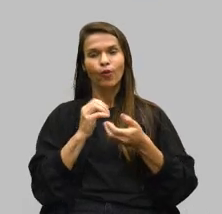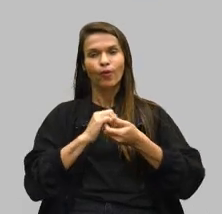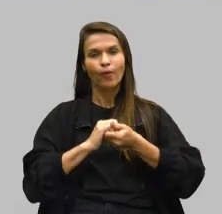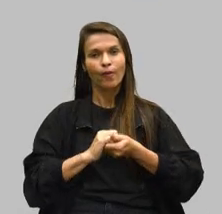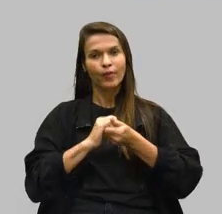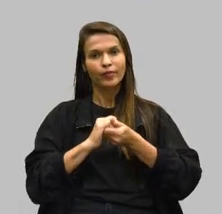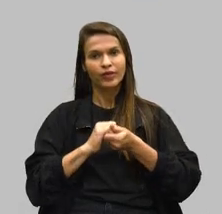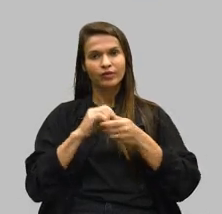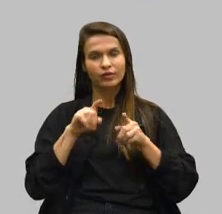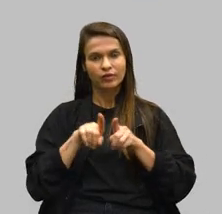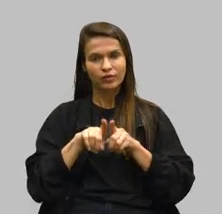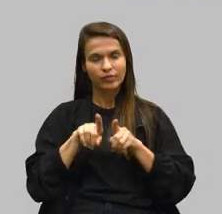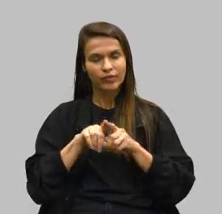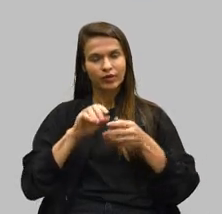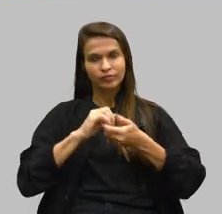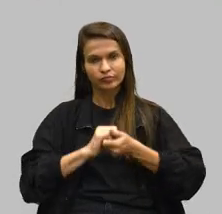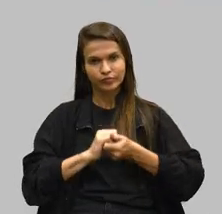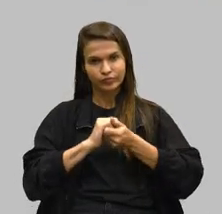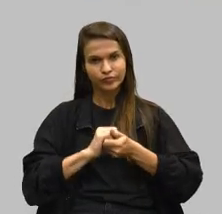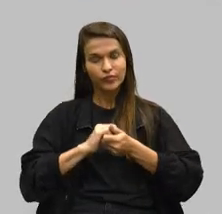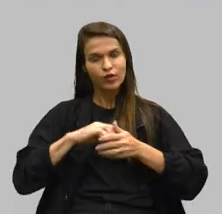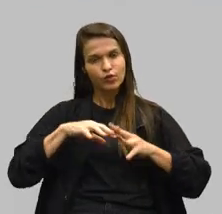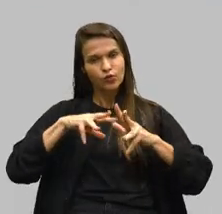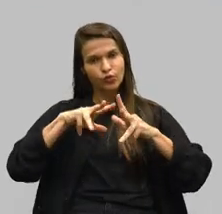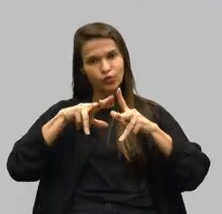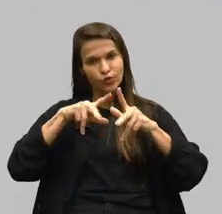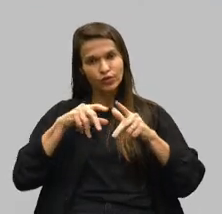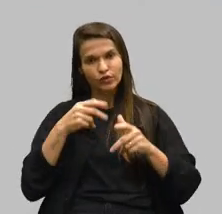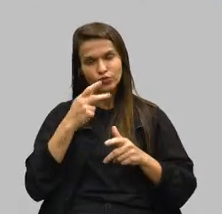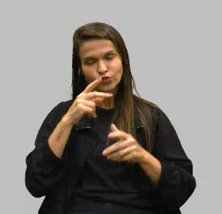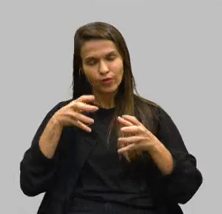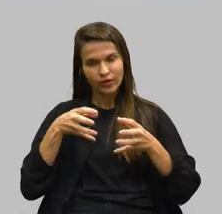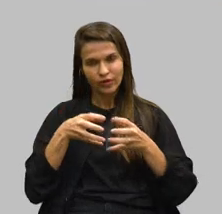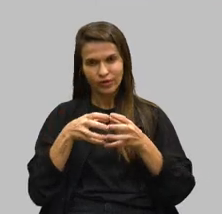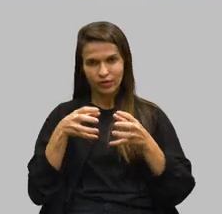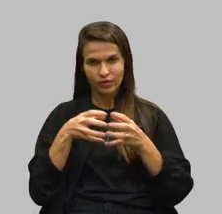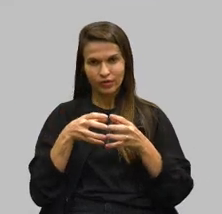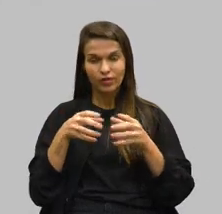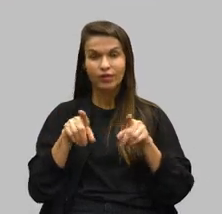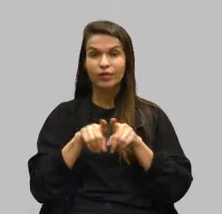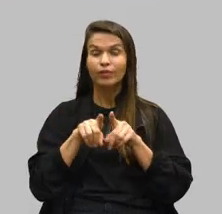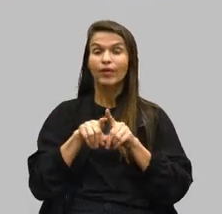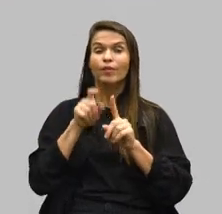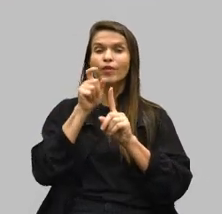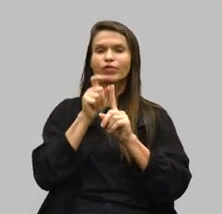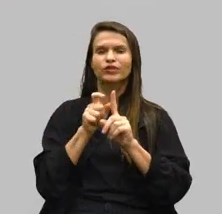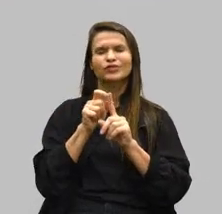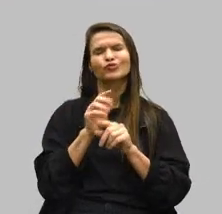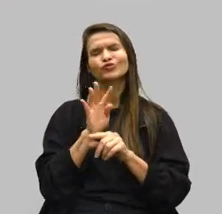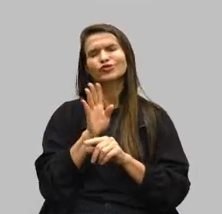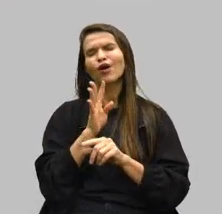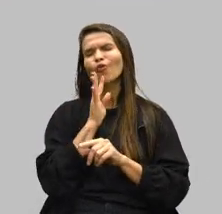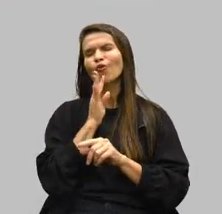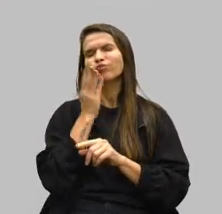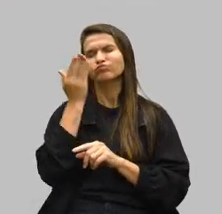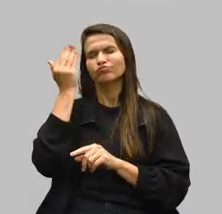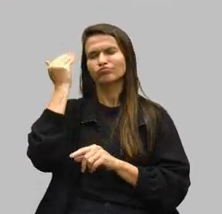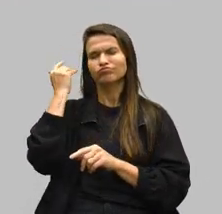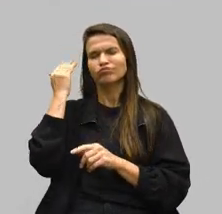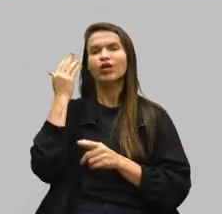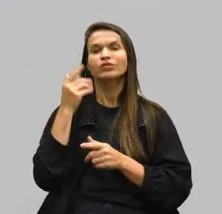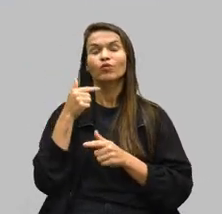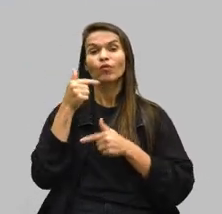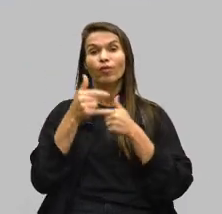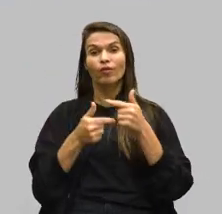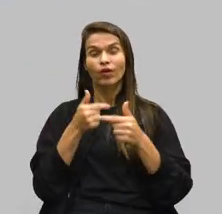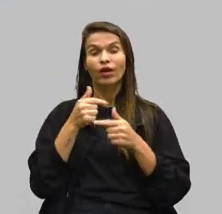também né estender aqui os cumprimentos a toda a sua equipe Inclusive a uma pessoa que eu conheço de longa data que tem exercido o excelente trabalho